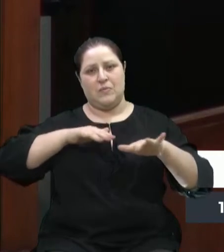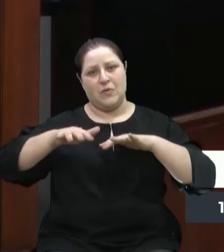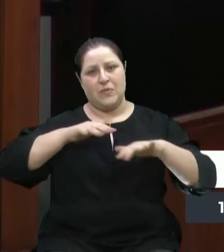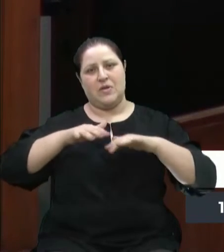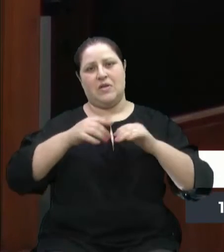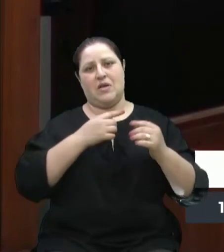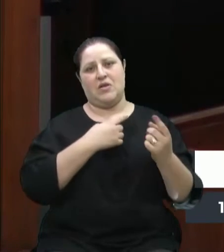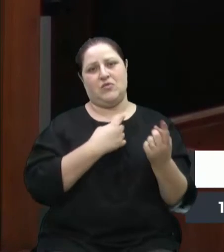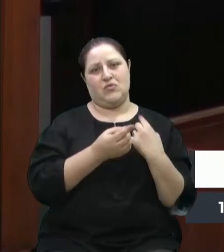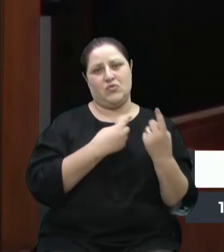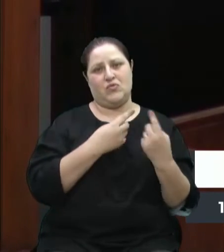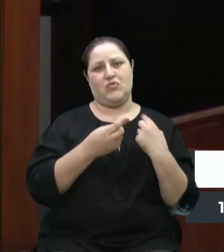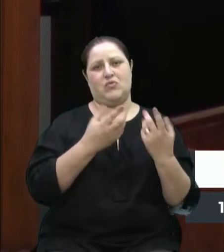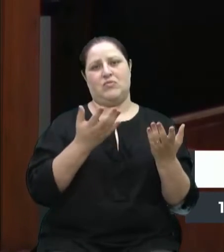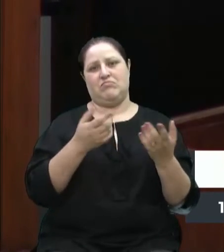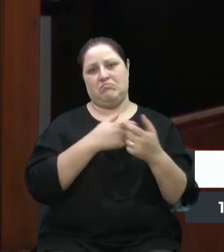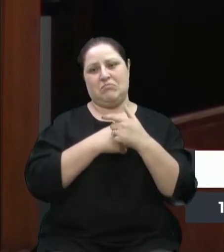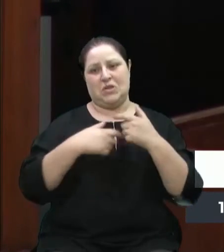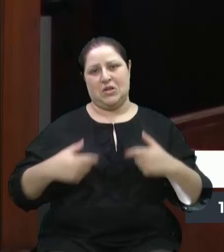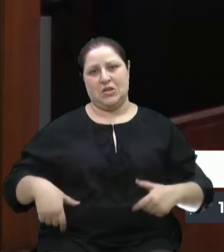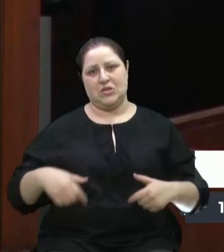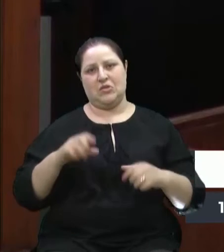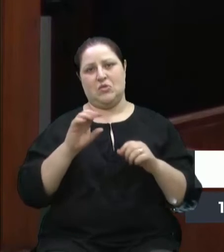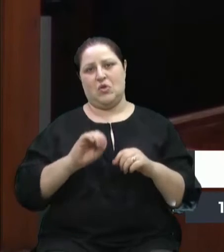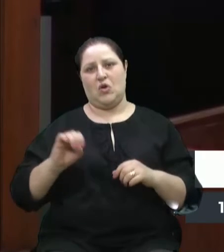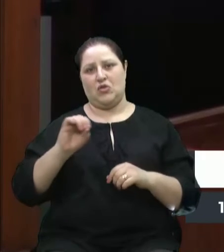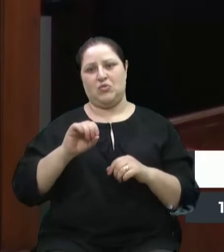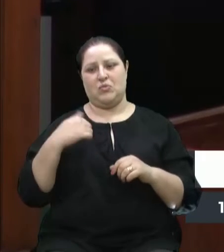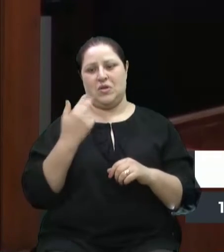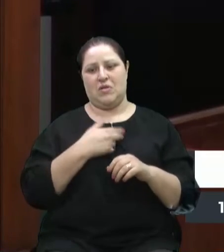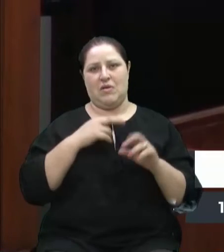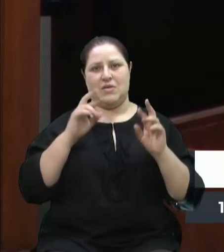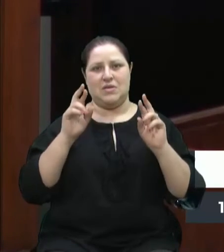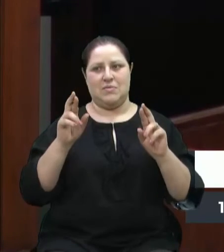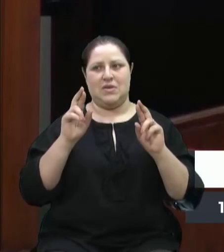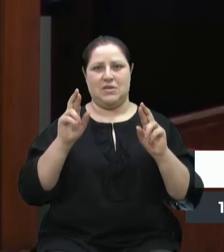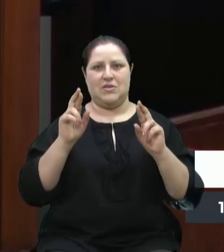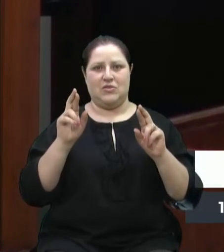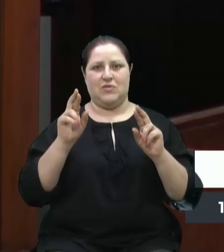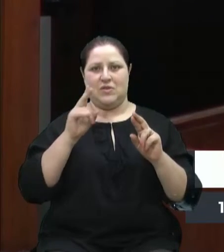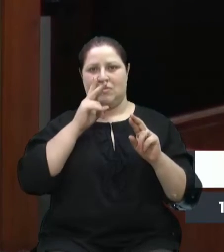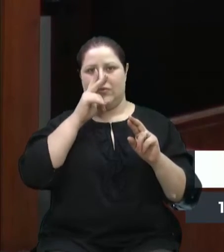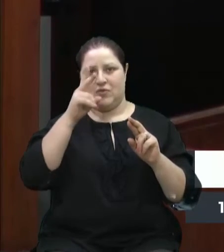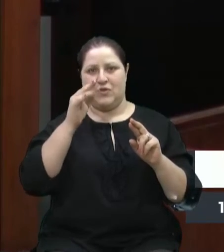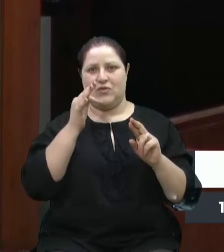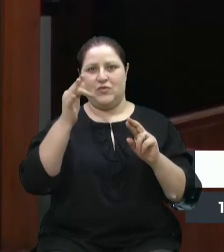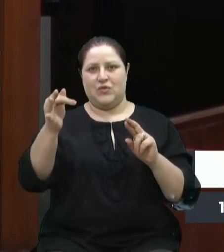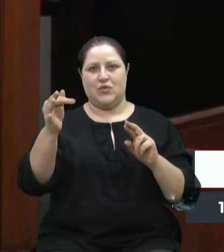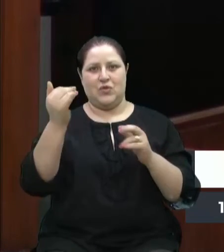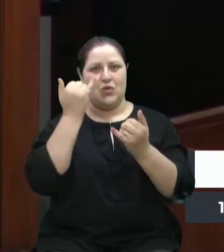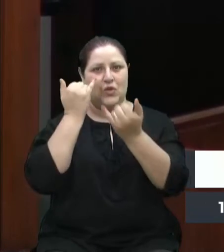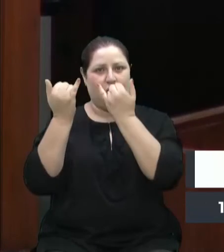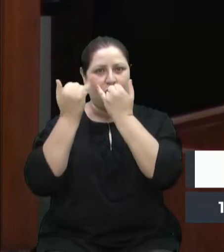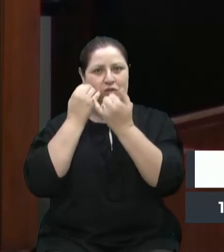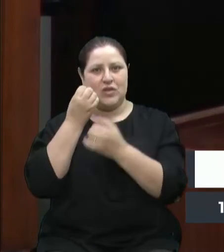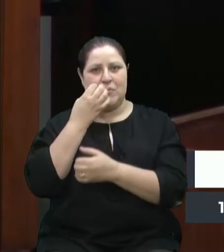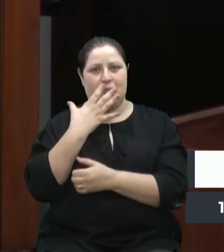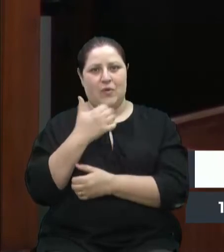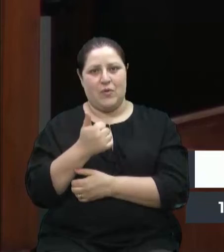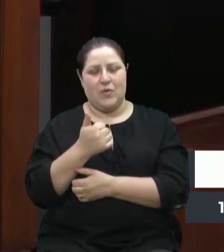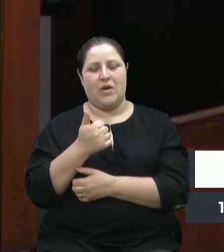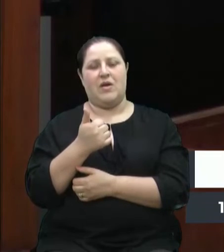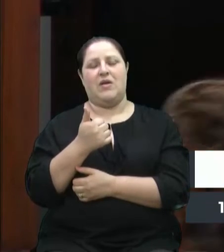tem grandes expectativas de que, em breve, vamos ter boas notícias, e a gente reforça